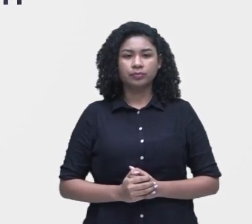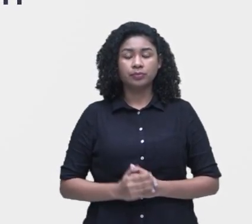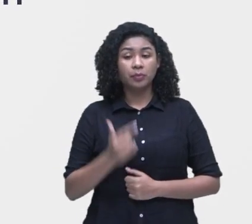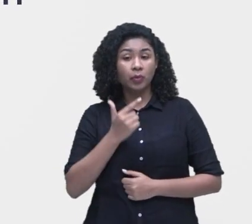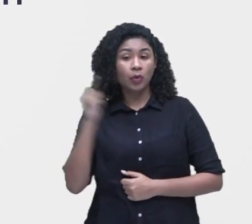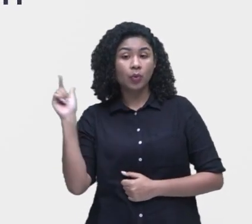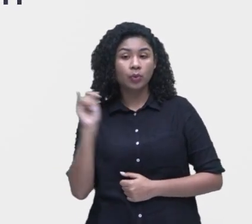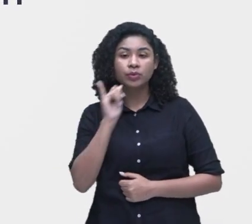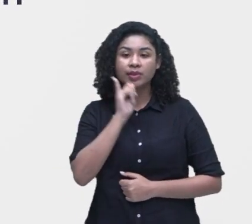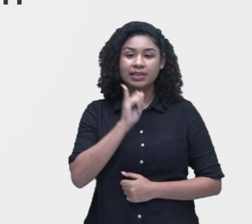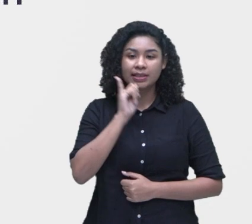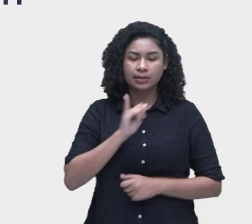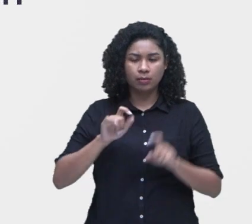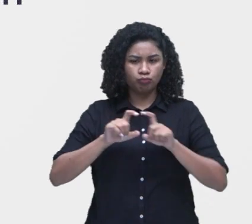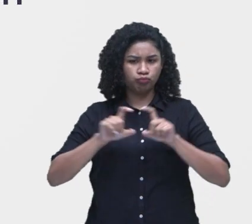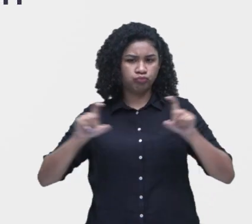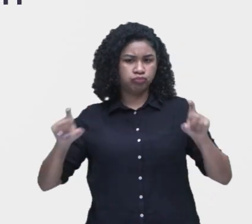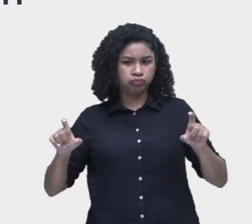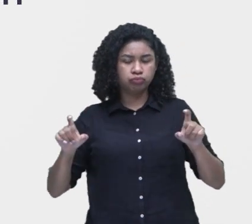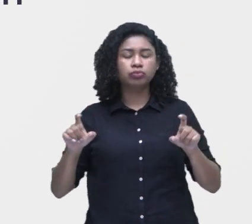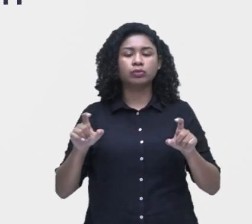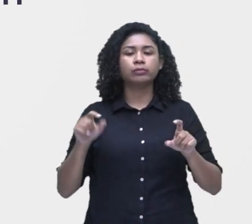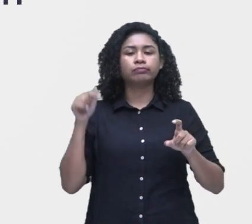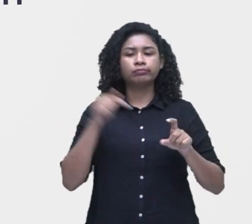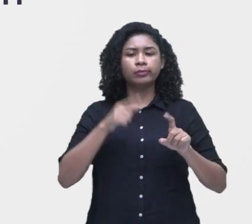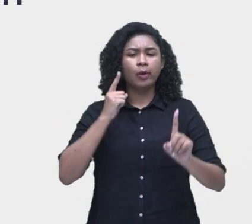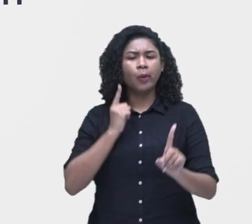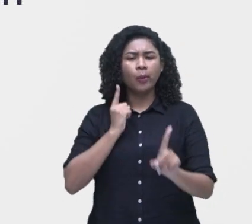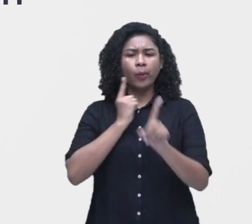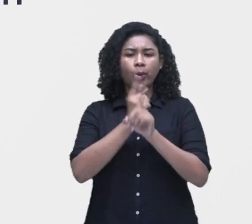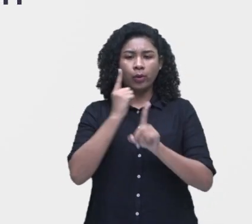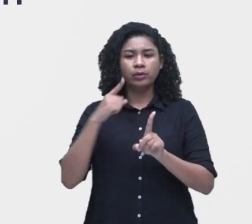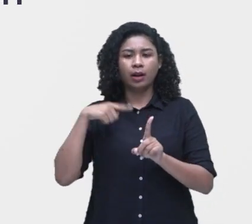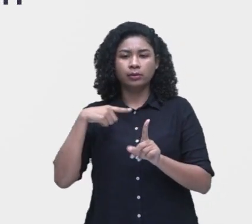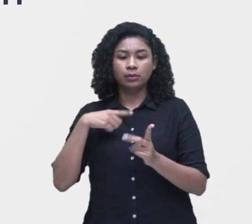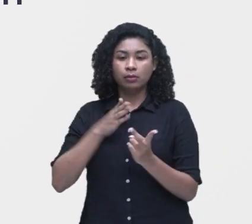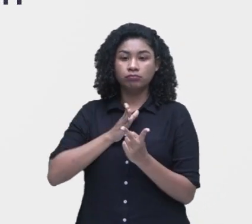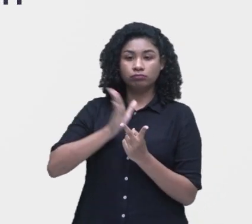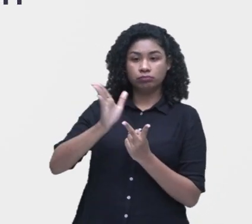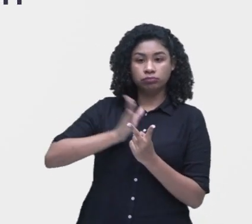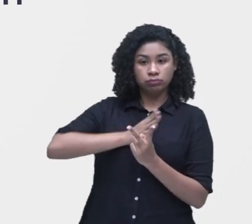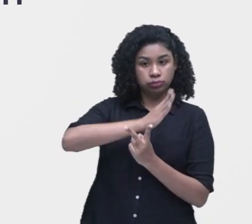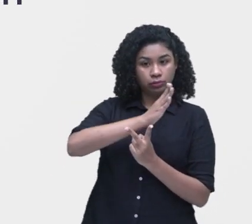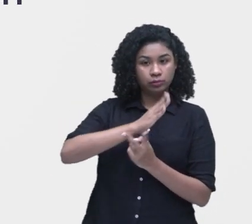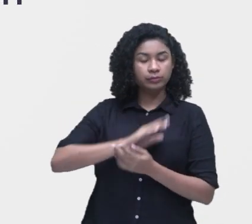Veja outro texto que nós iremos encontrar uma ambiguidade.